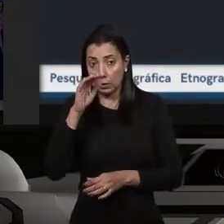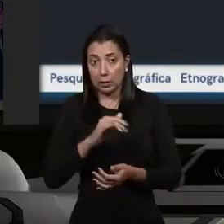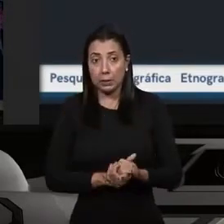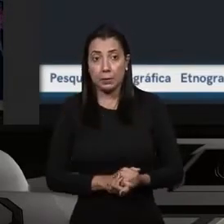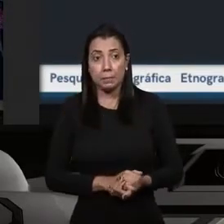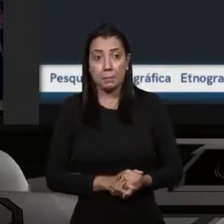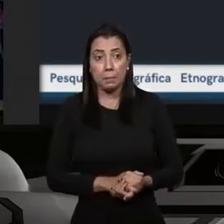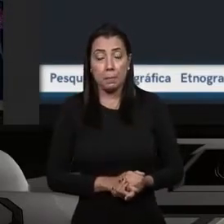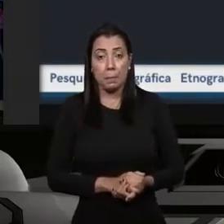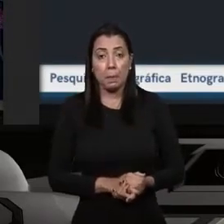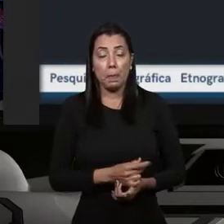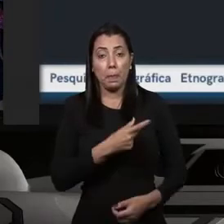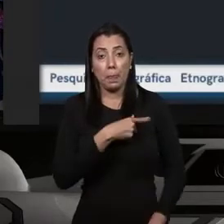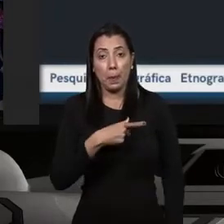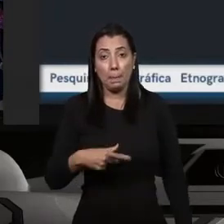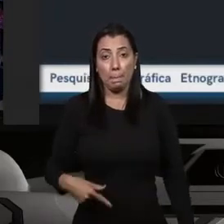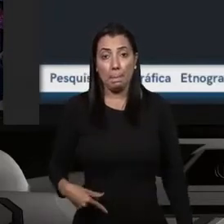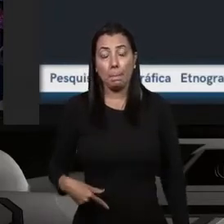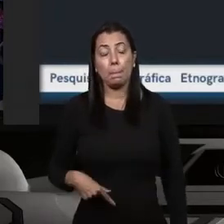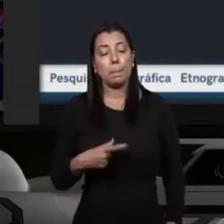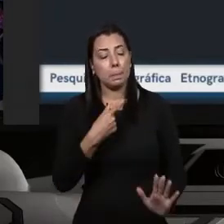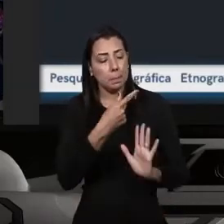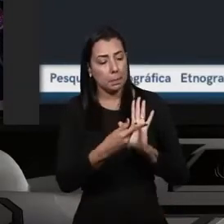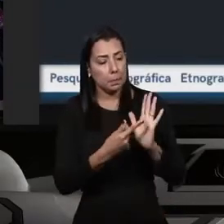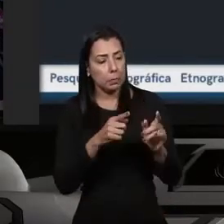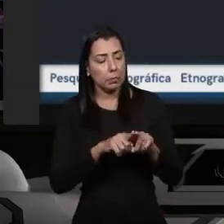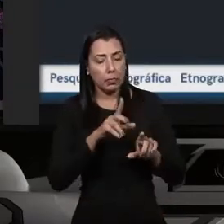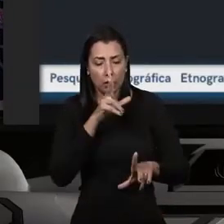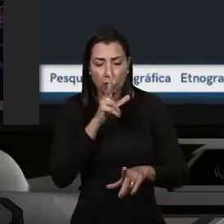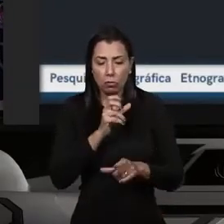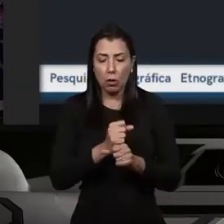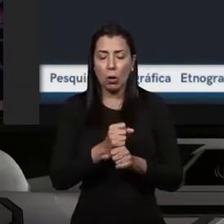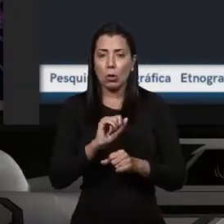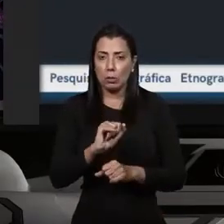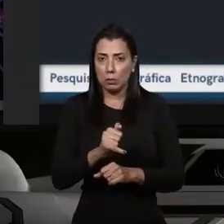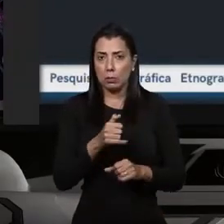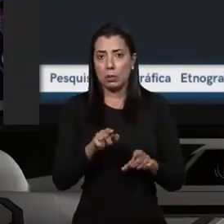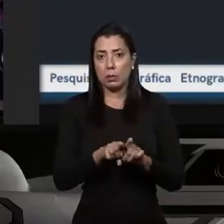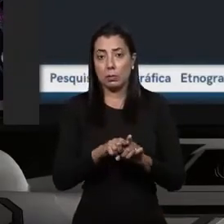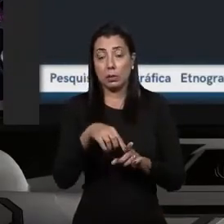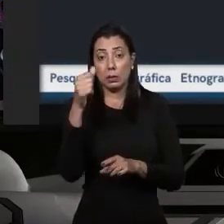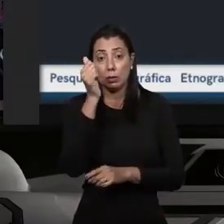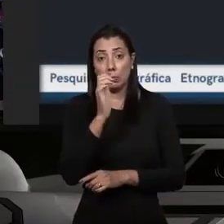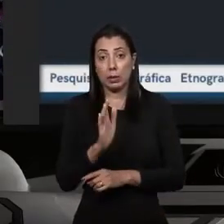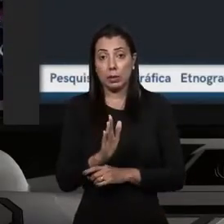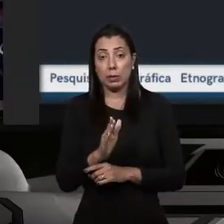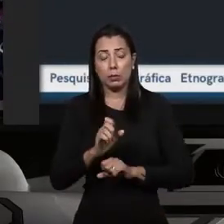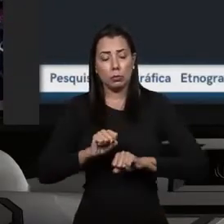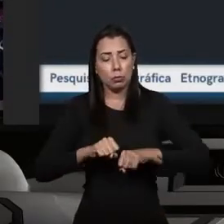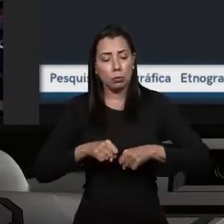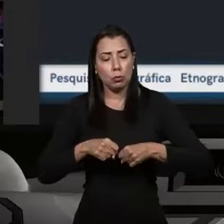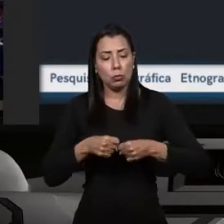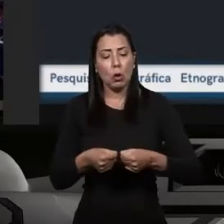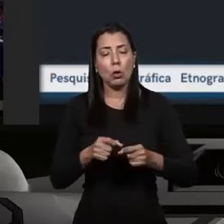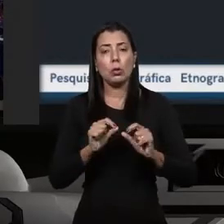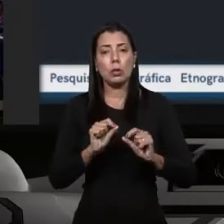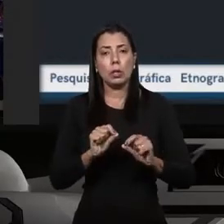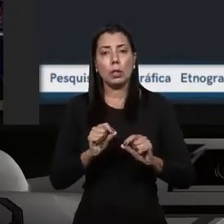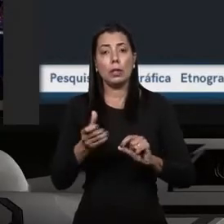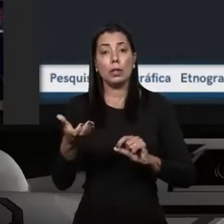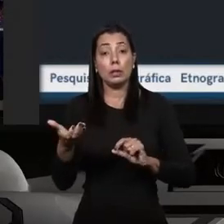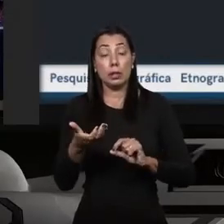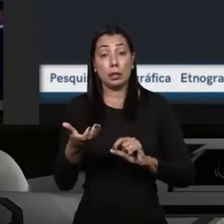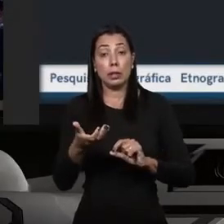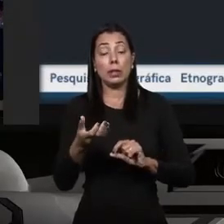prioridades presidenciais, né? Mapeando também forças, lacunas, oportunidades. O Brasil está nesse esforço de tentar